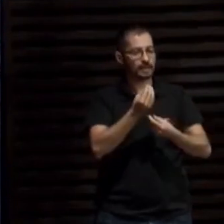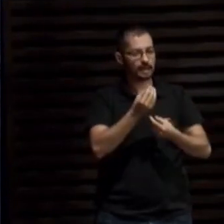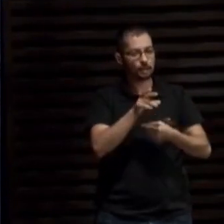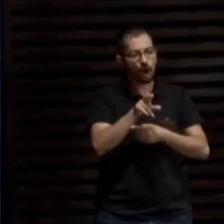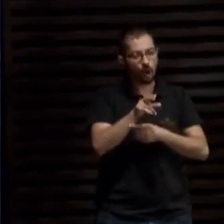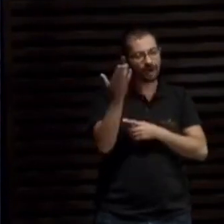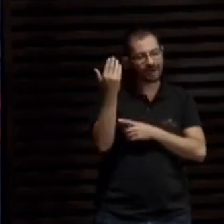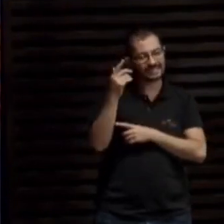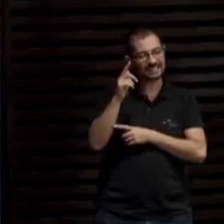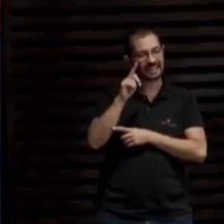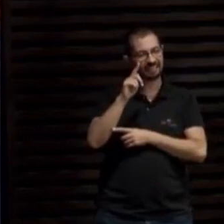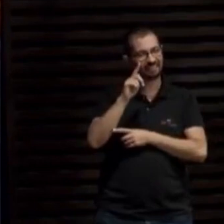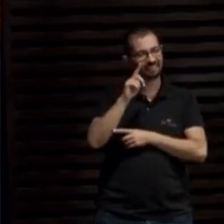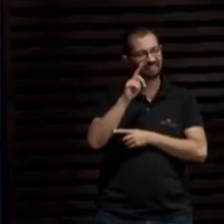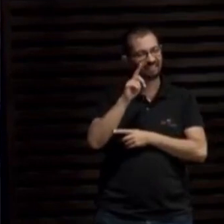dizer.